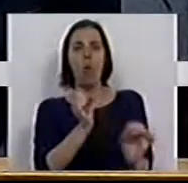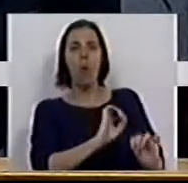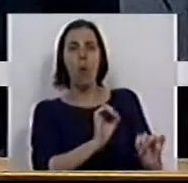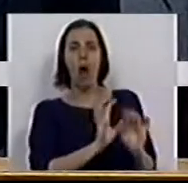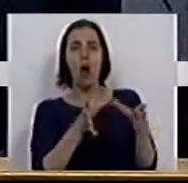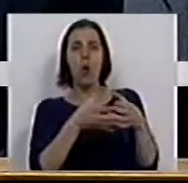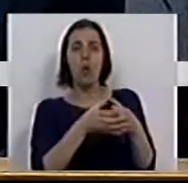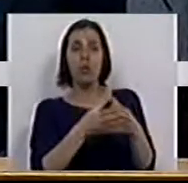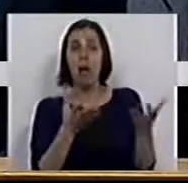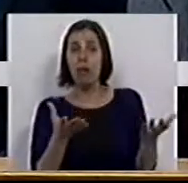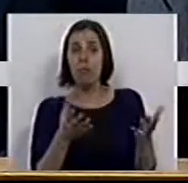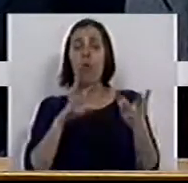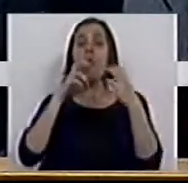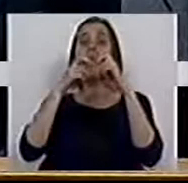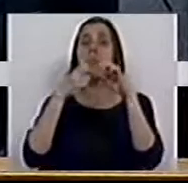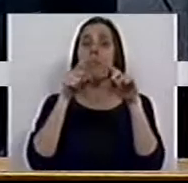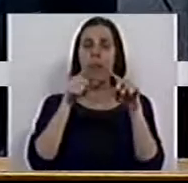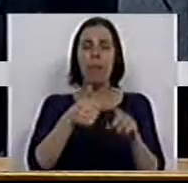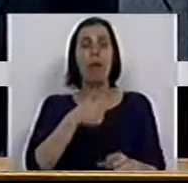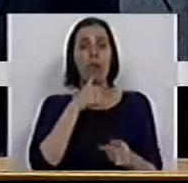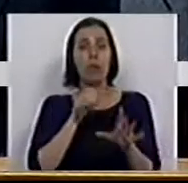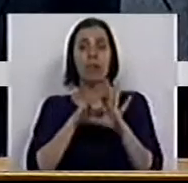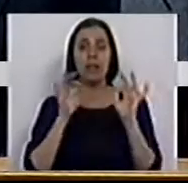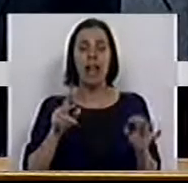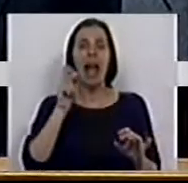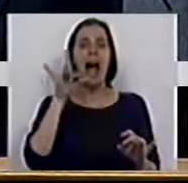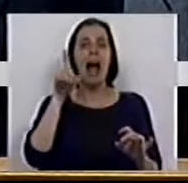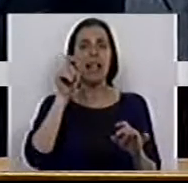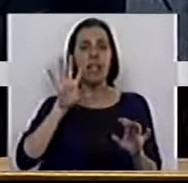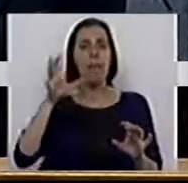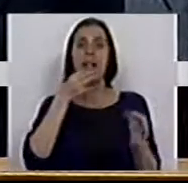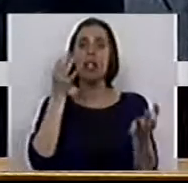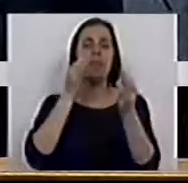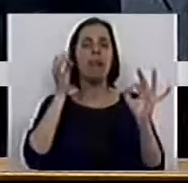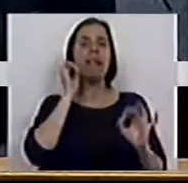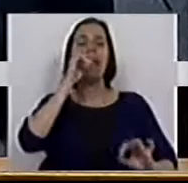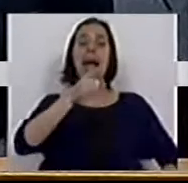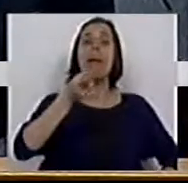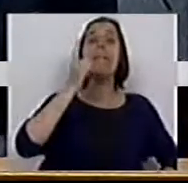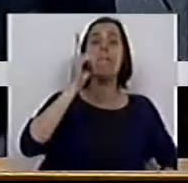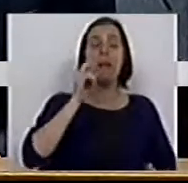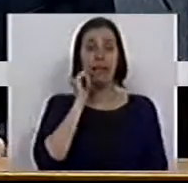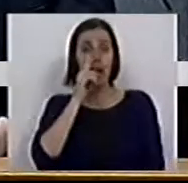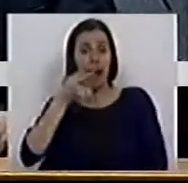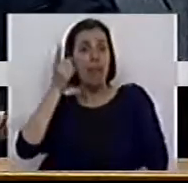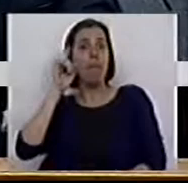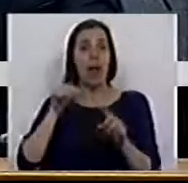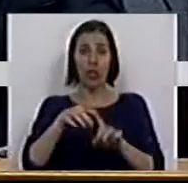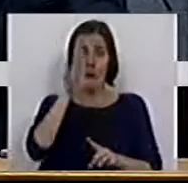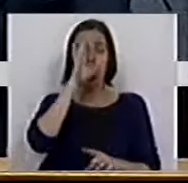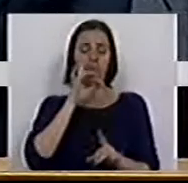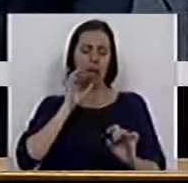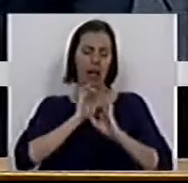o Conselho. E, portanto, o problema é, como na Alice do País das Maravilhas, saber quem manda, e quem manda neste Governo